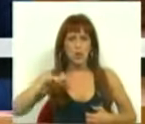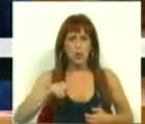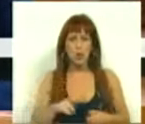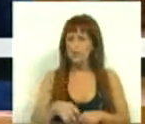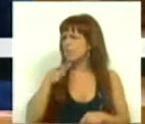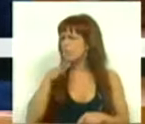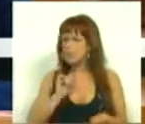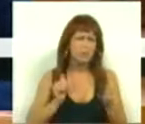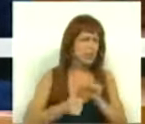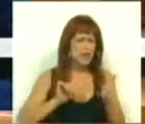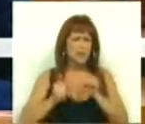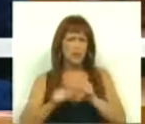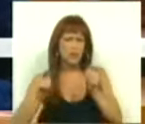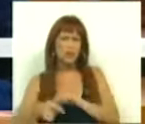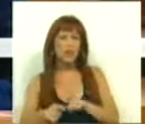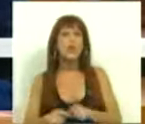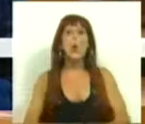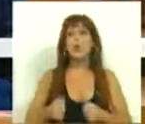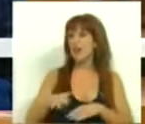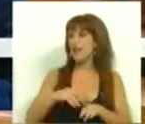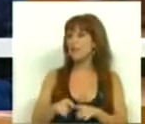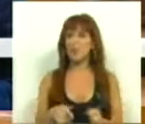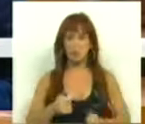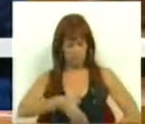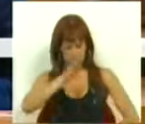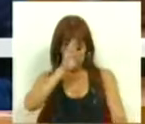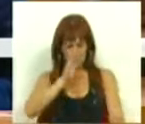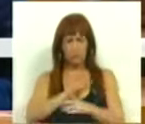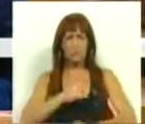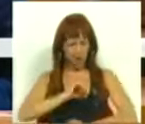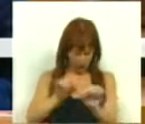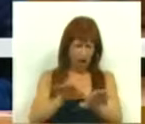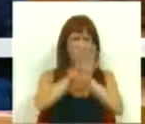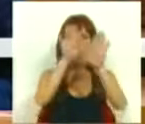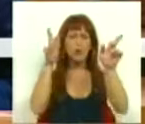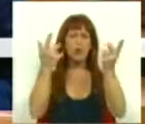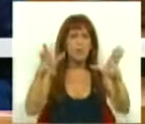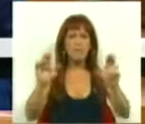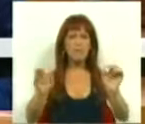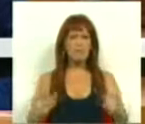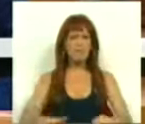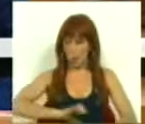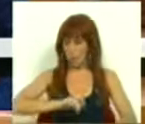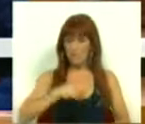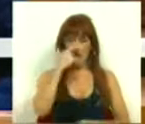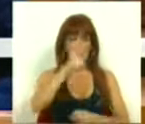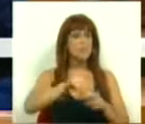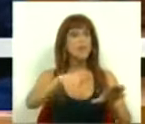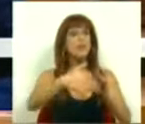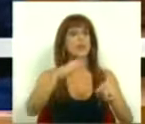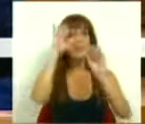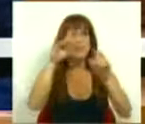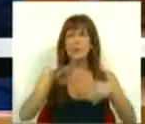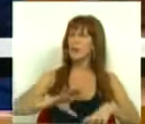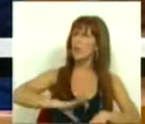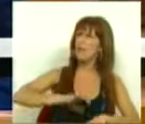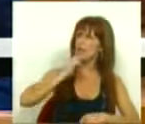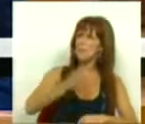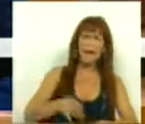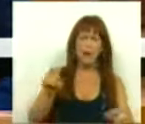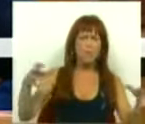tem implementado mudanças diversas, o consiga fazer com determinação, com clareza, mas sem que a confiança dos atores educativos se quebre,